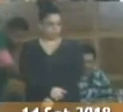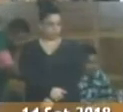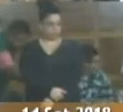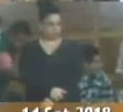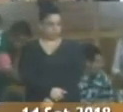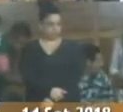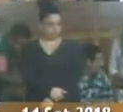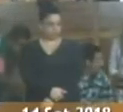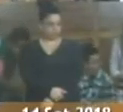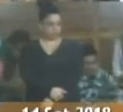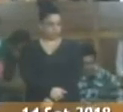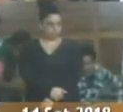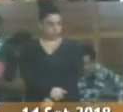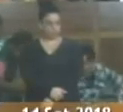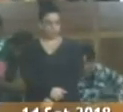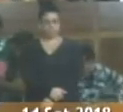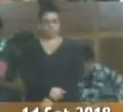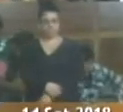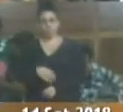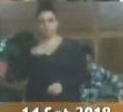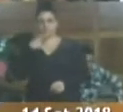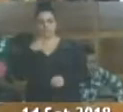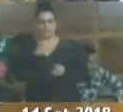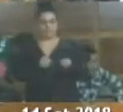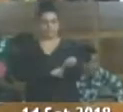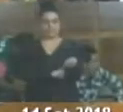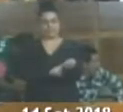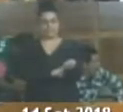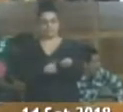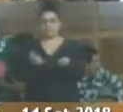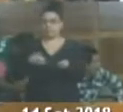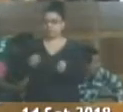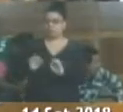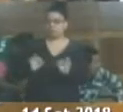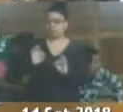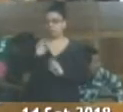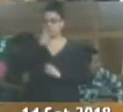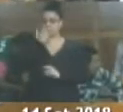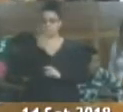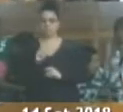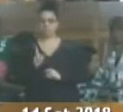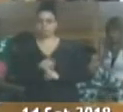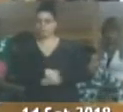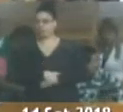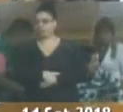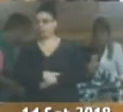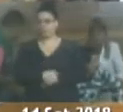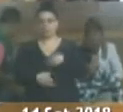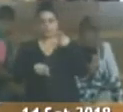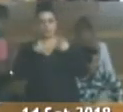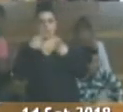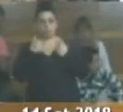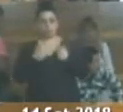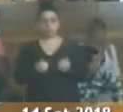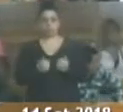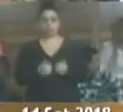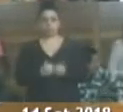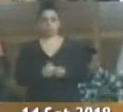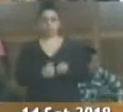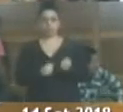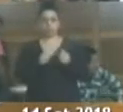Se você não fala que estava nervosa, ninguém nem ia saber. Do fundo do meu coração... Foi muito bem, acho